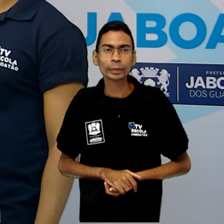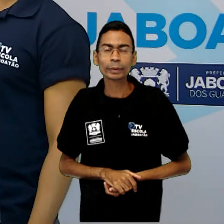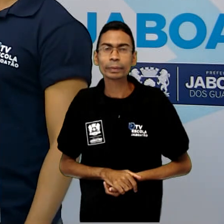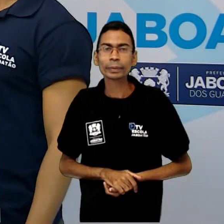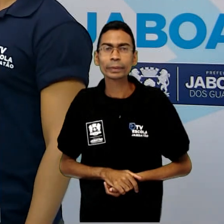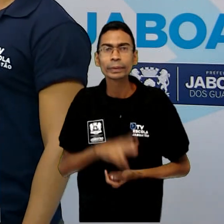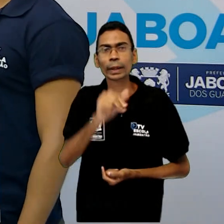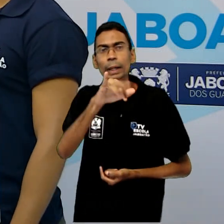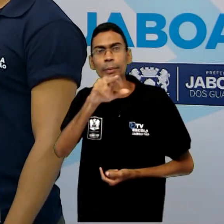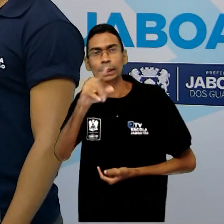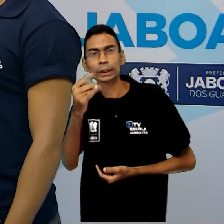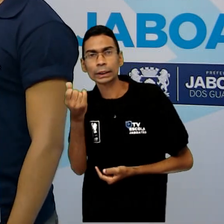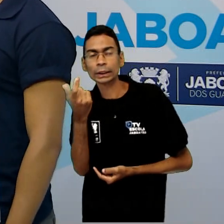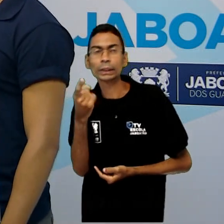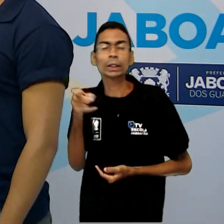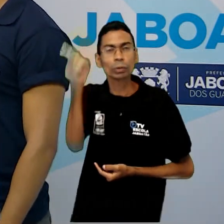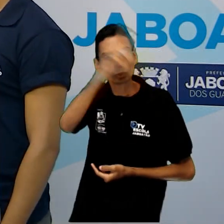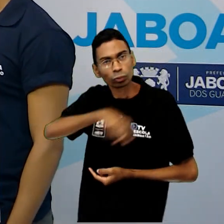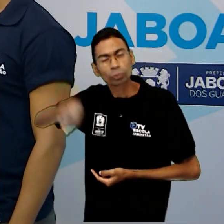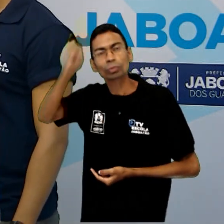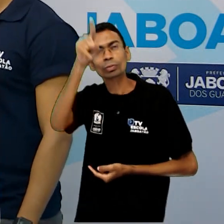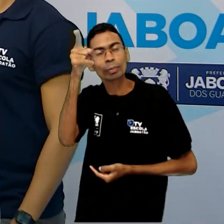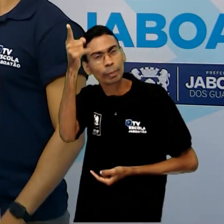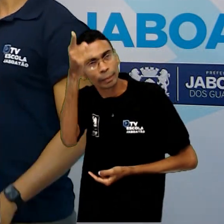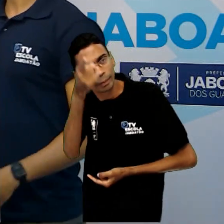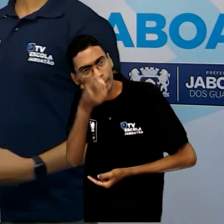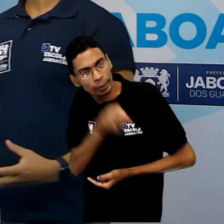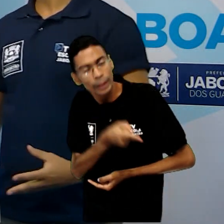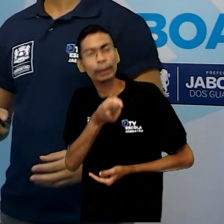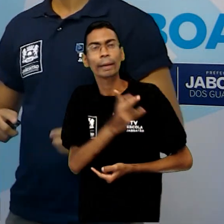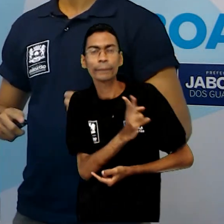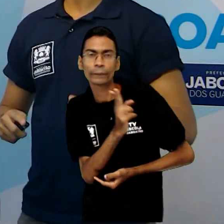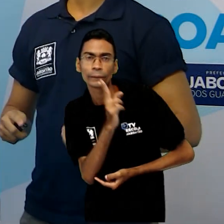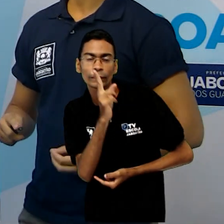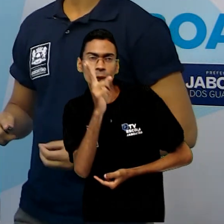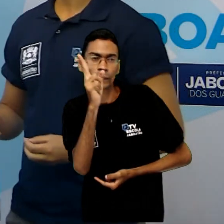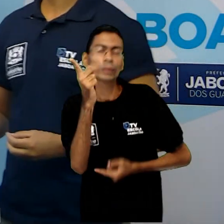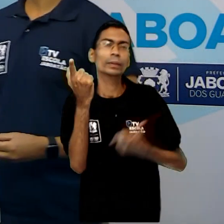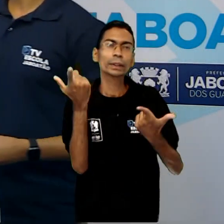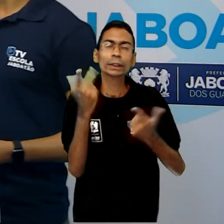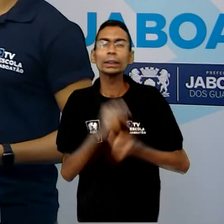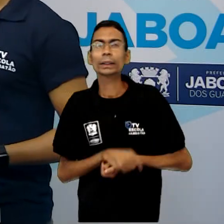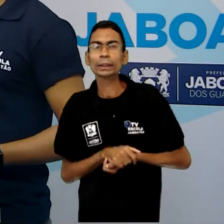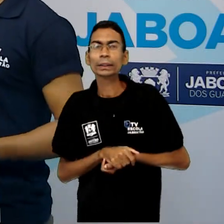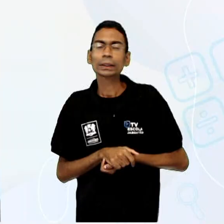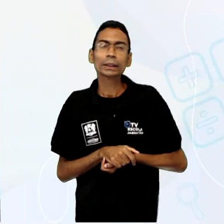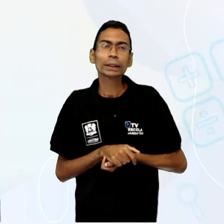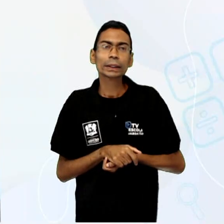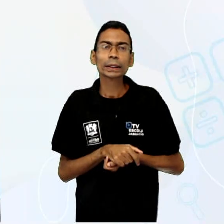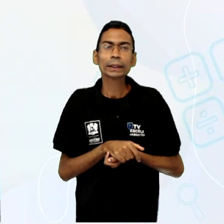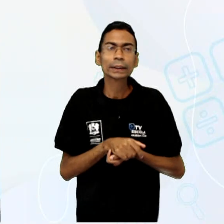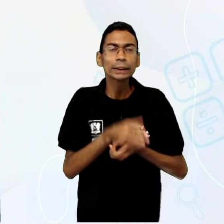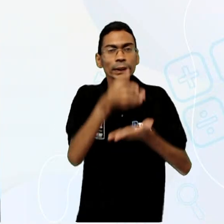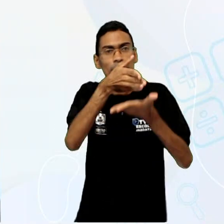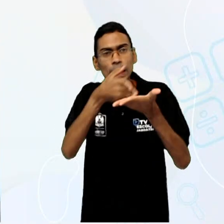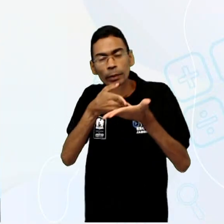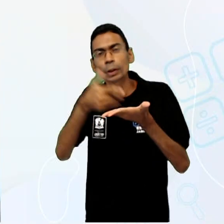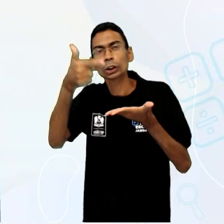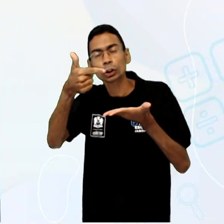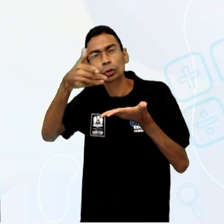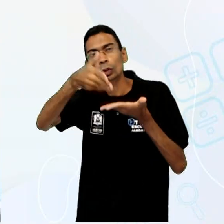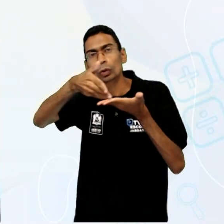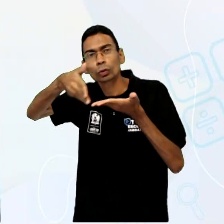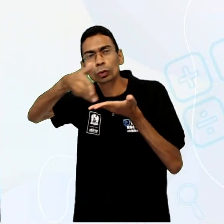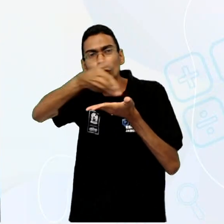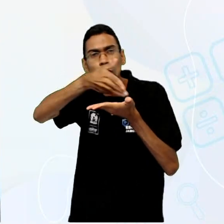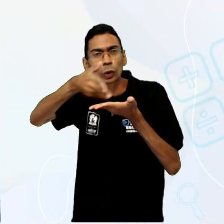Amanda recortou 2 círculos em papel cartão. Um dos círculos, ela dividiu em 2 pedaços do mesmo tamanho. Como